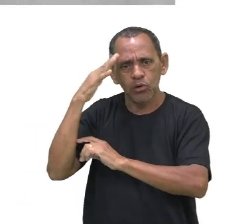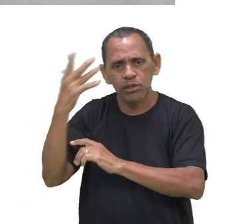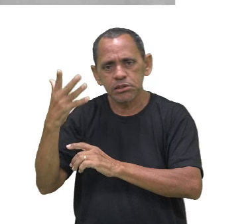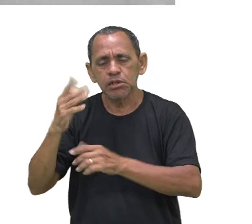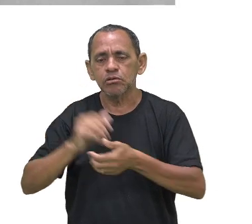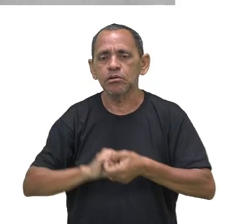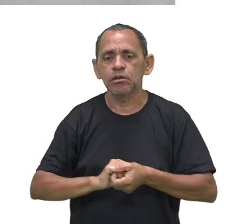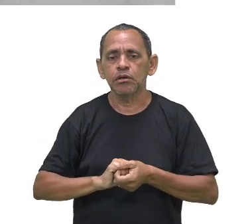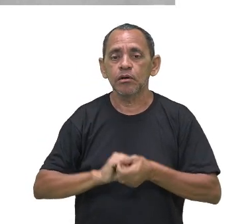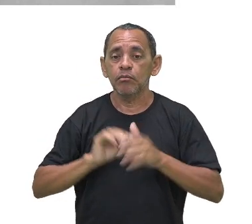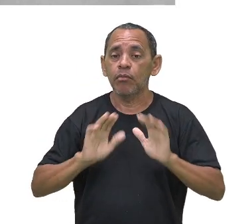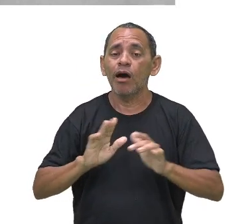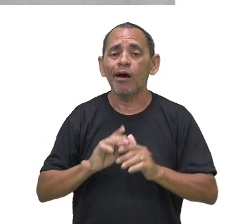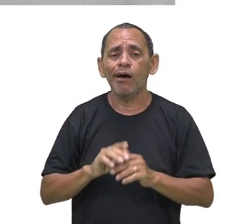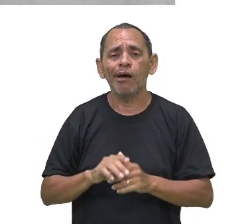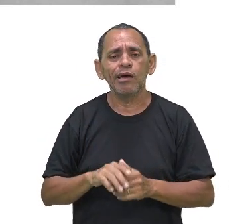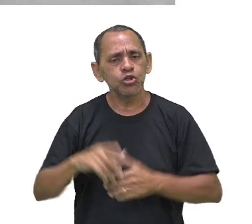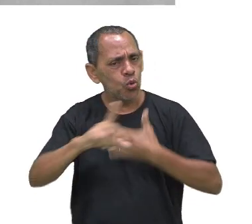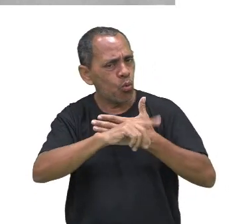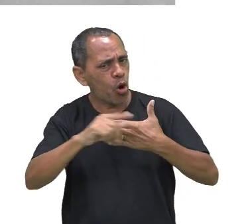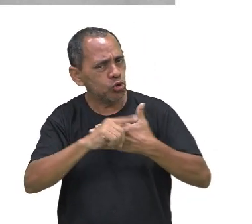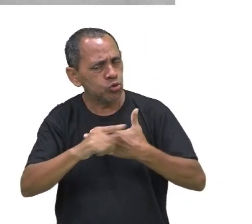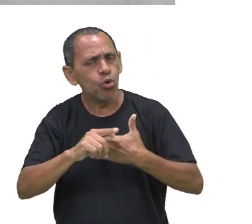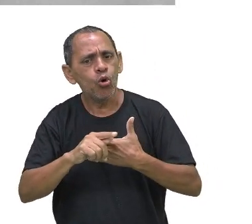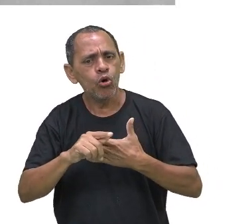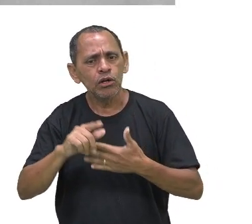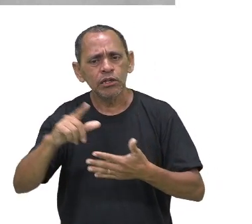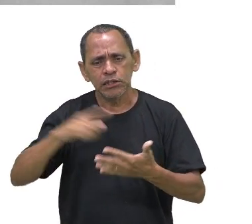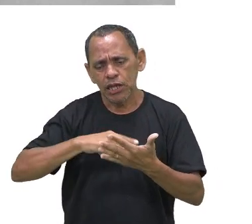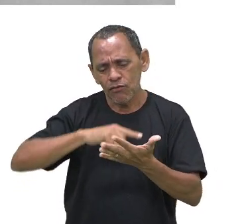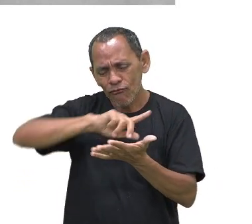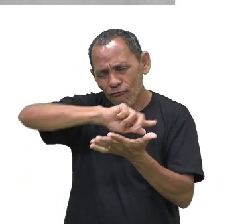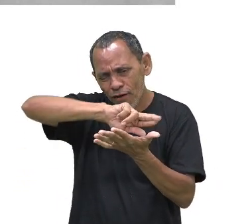somente um sociólogo, ele foi historiador,